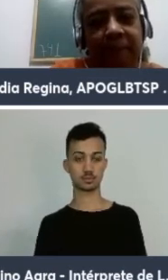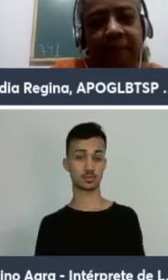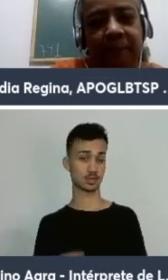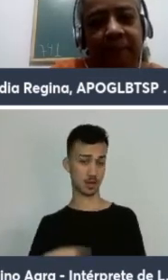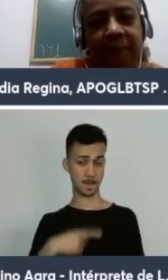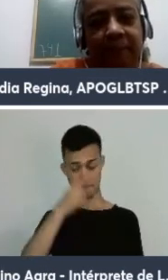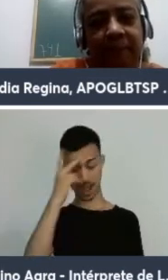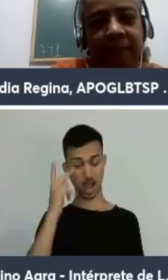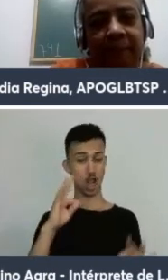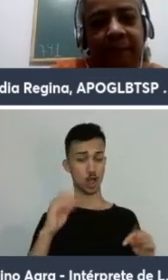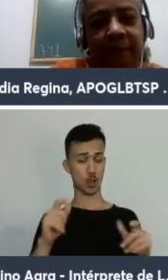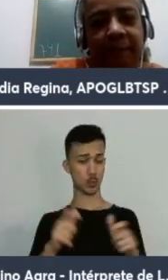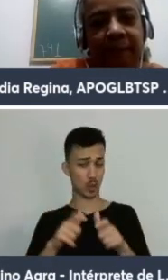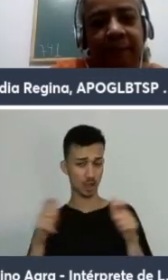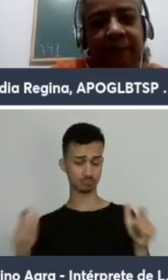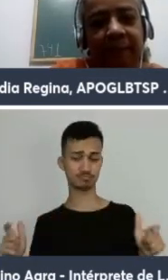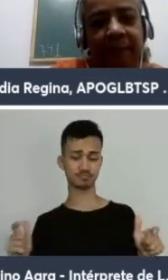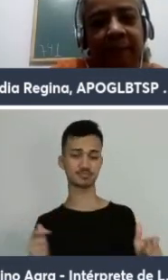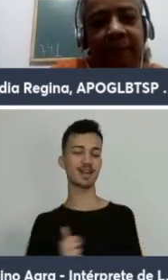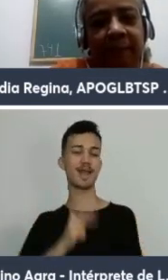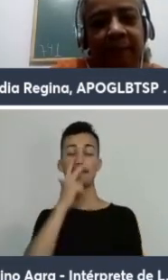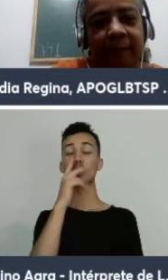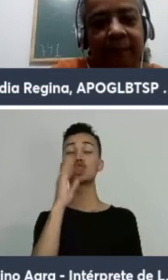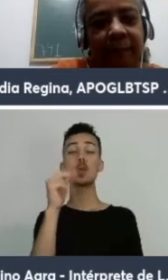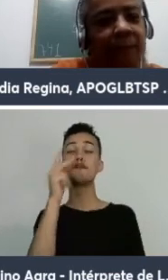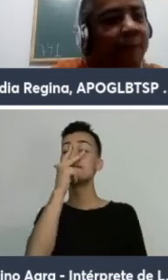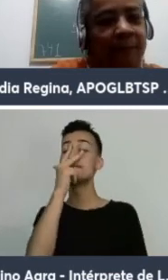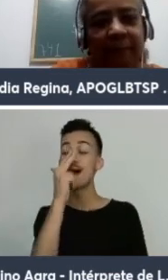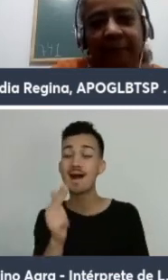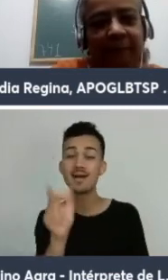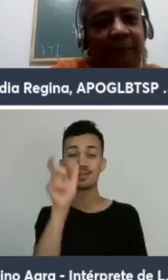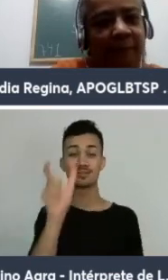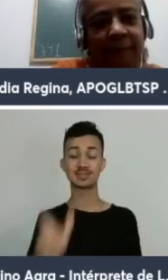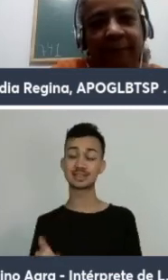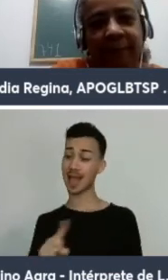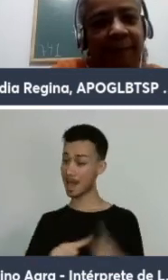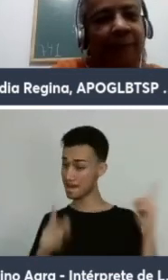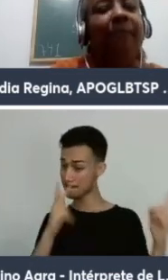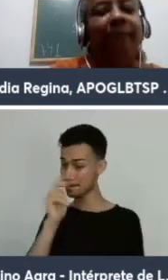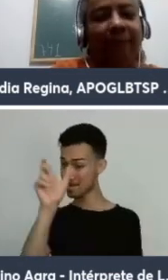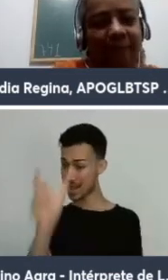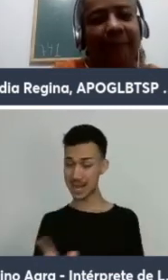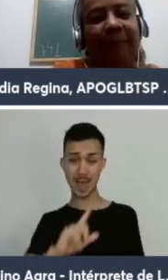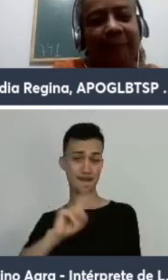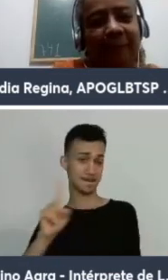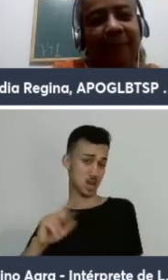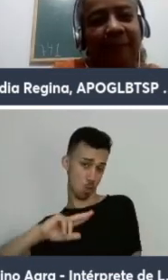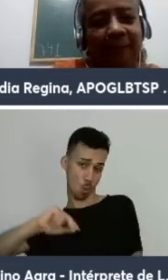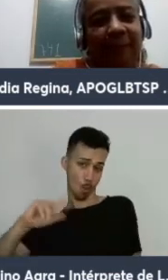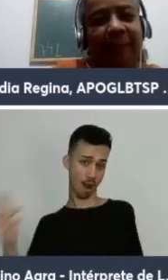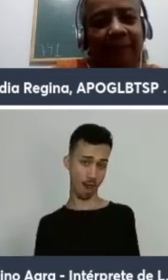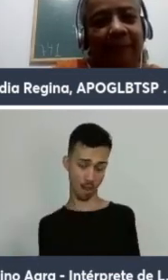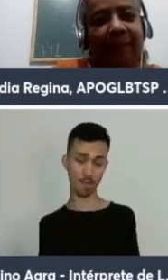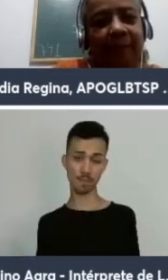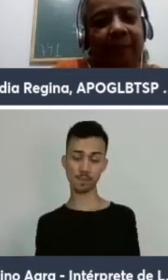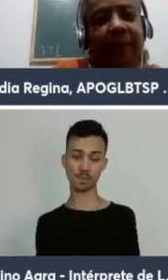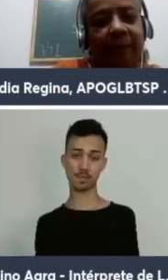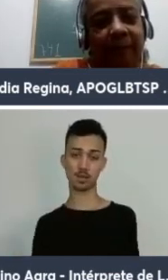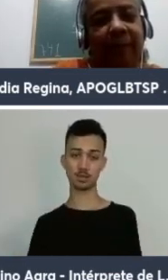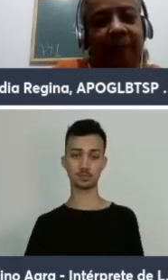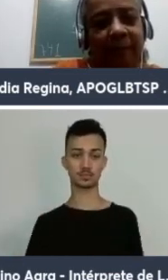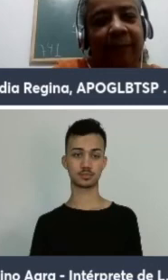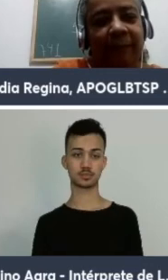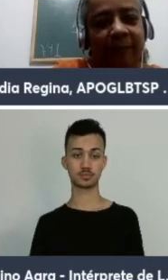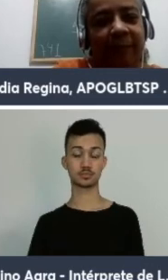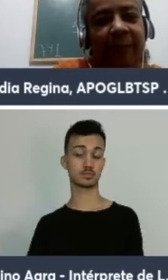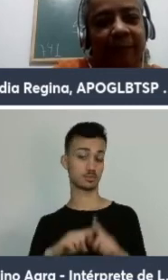parecem, tudo parece, mas nem tudo é, não é? Ao passo que nós, lá naquela época, nos